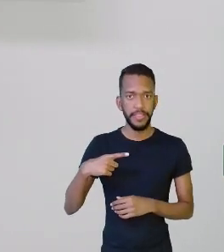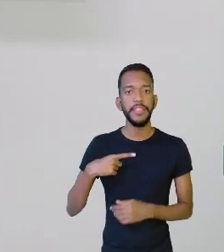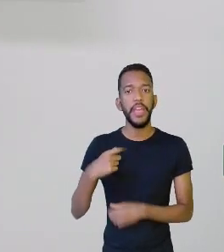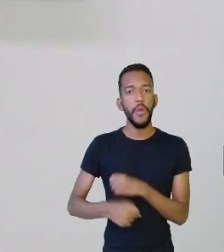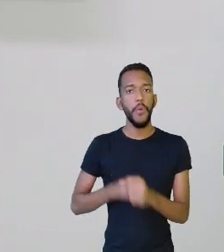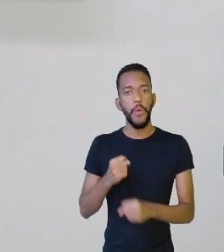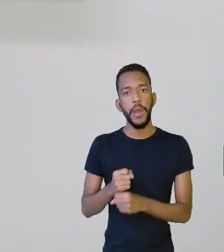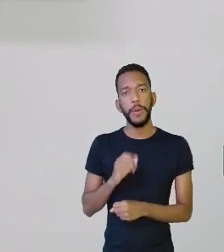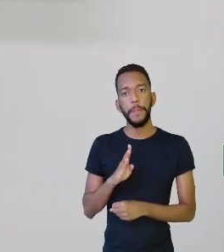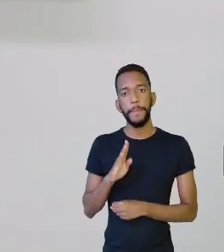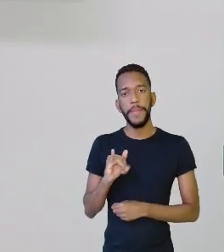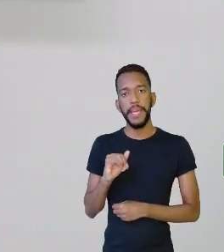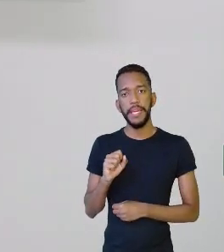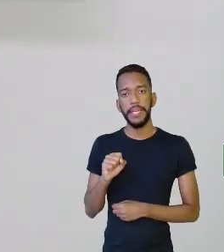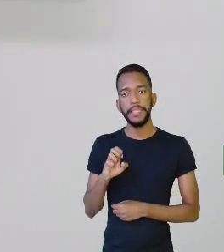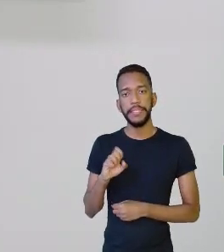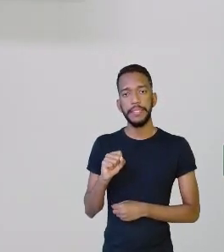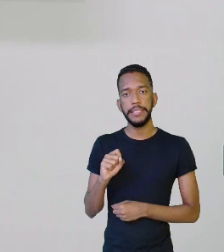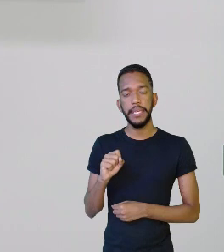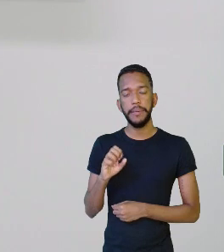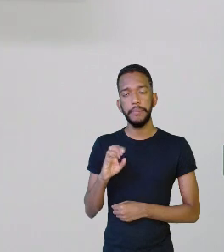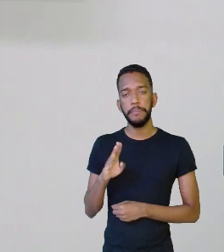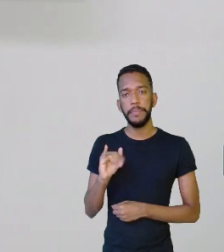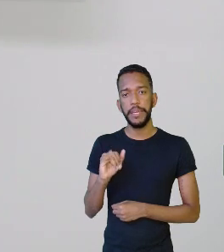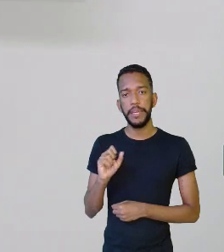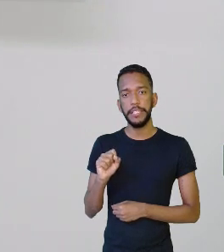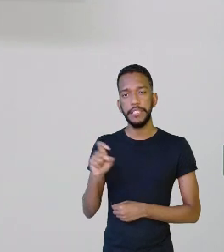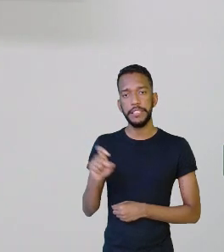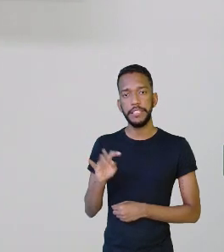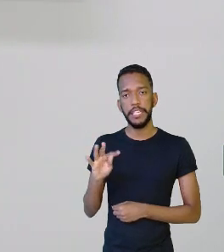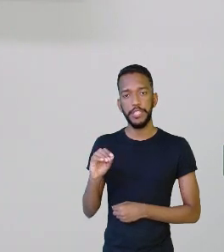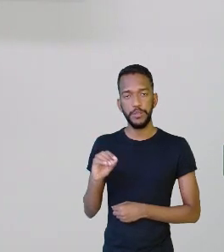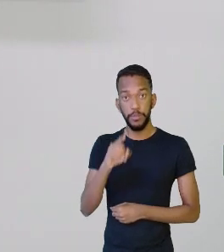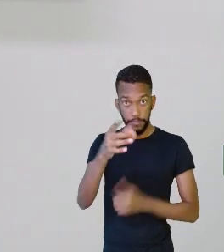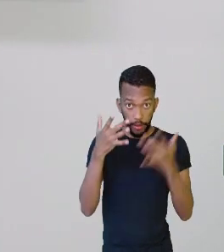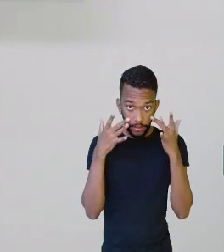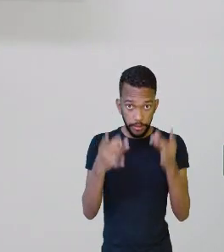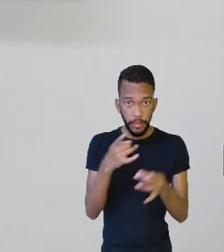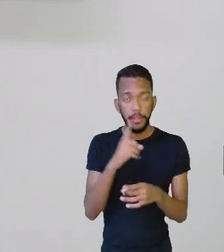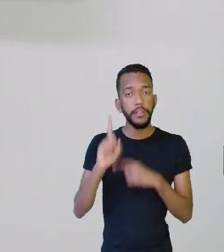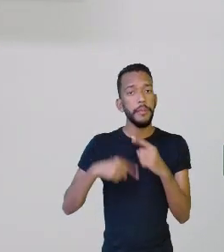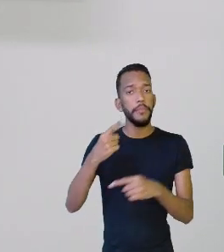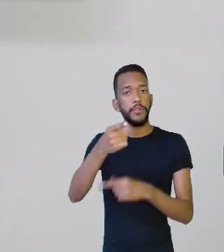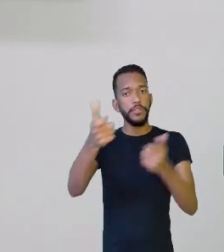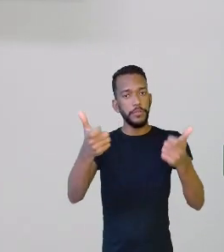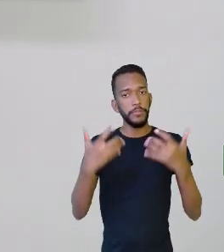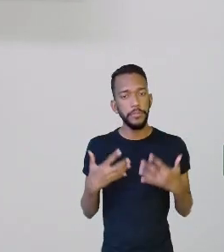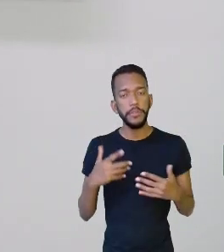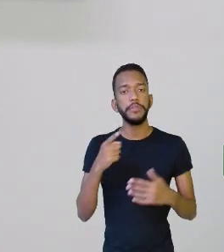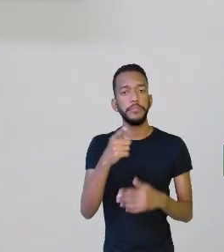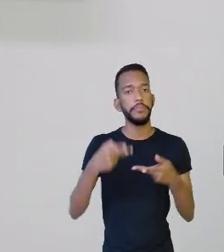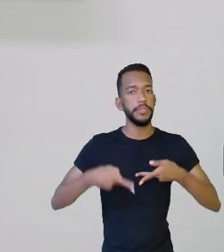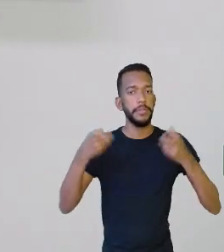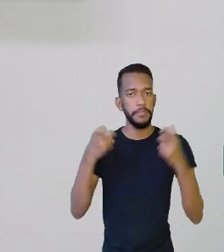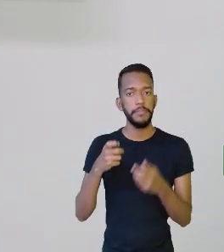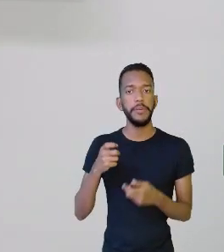ano bissexto. Daqui a 3 anos. Fiquem atentos, depois vocês me digam se perceberam isso no